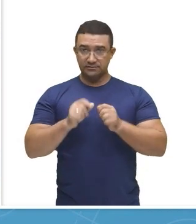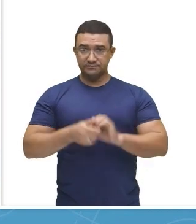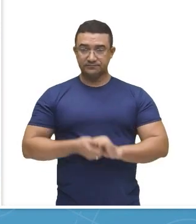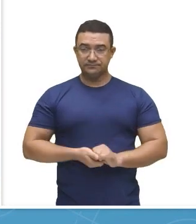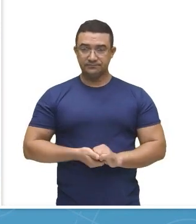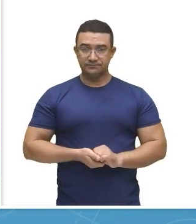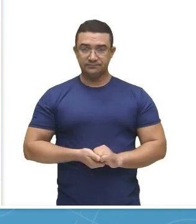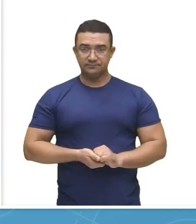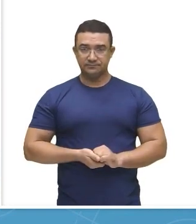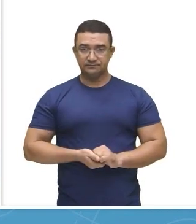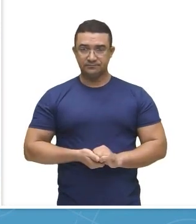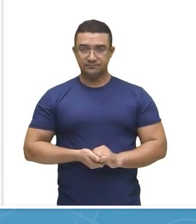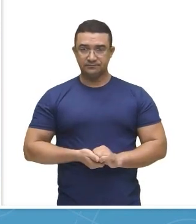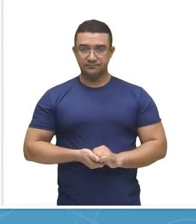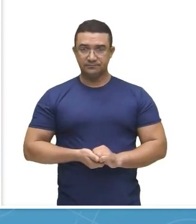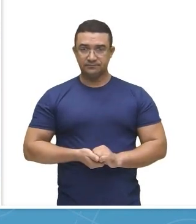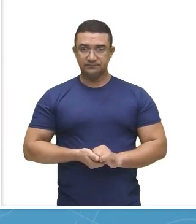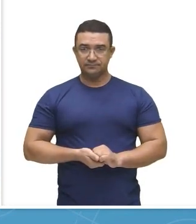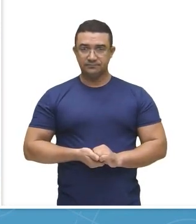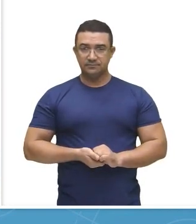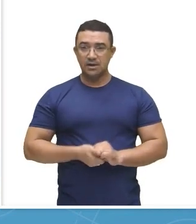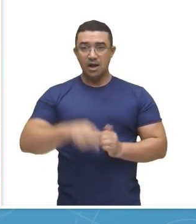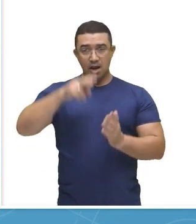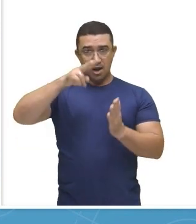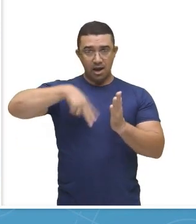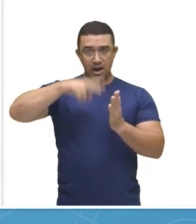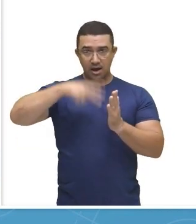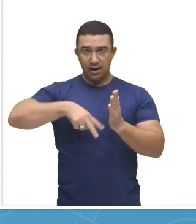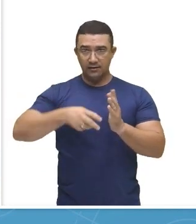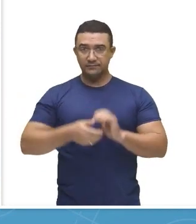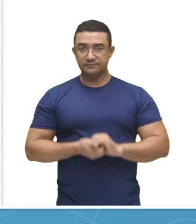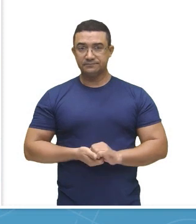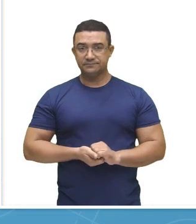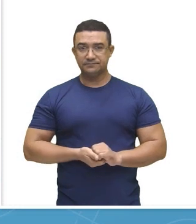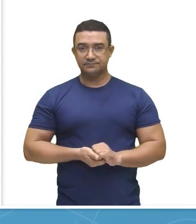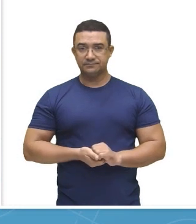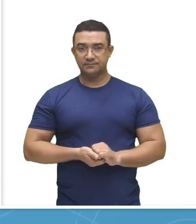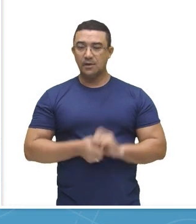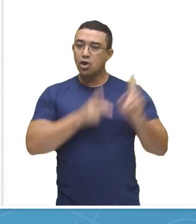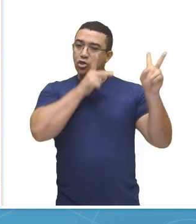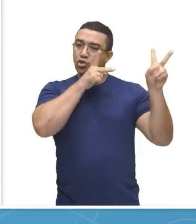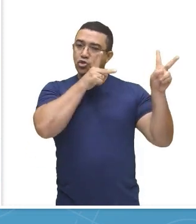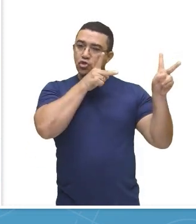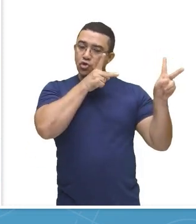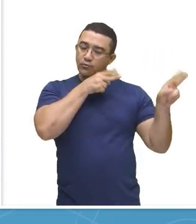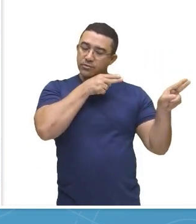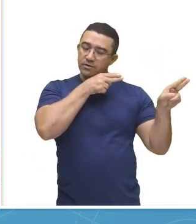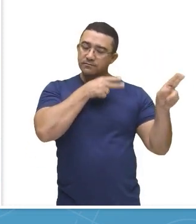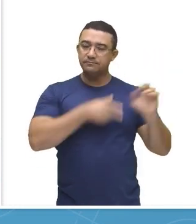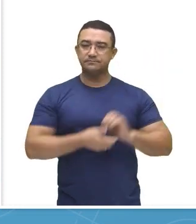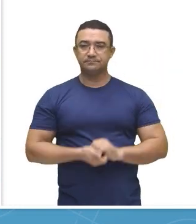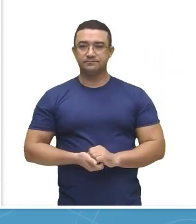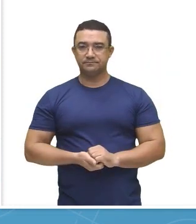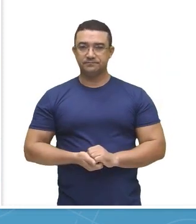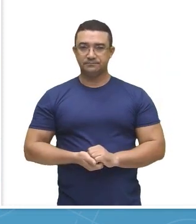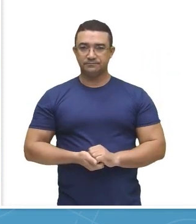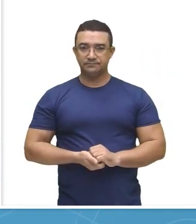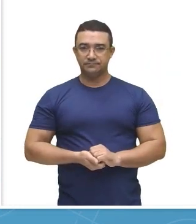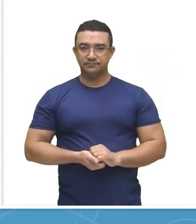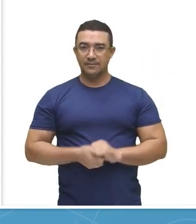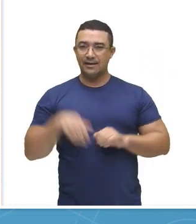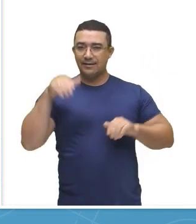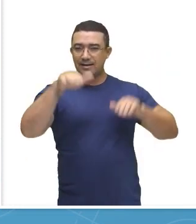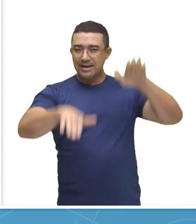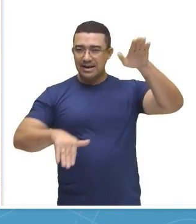fazer. Read, ler. Sleep, dormir.